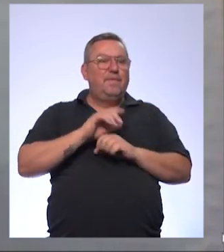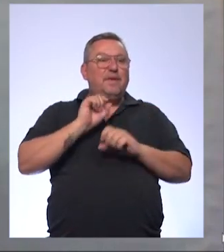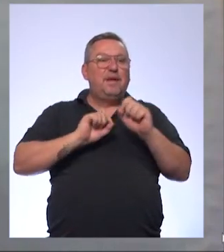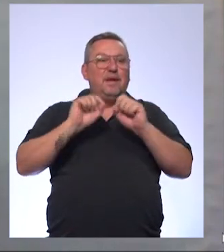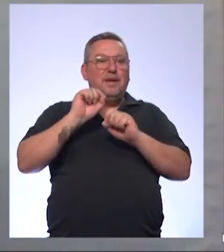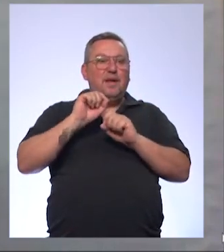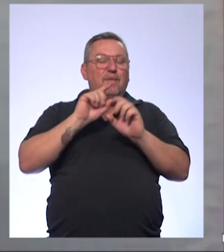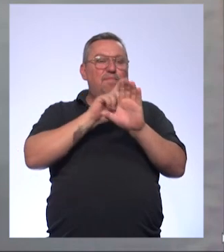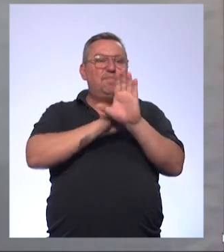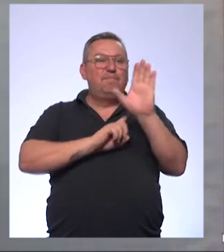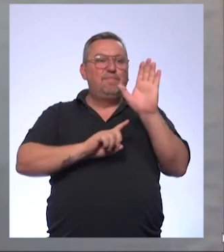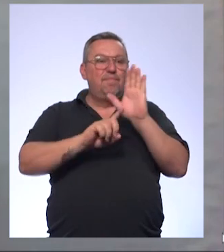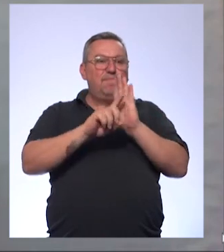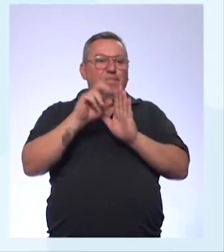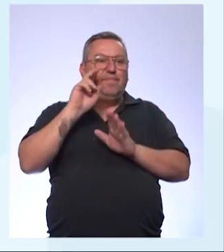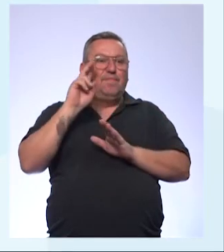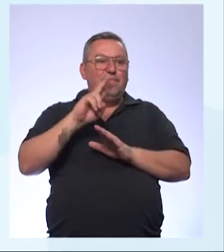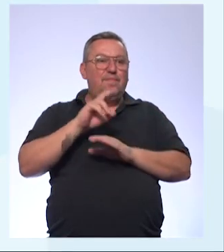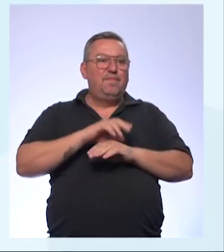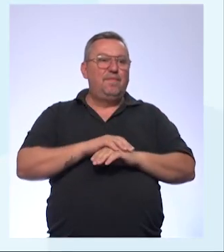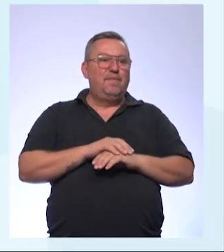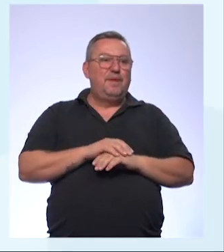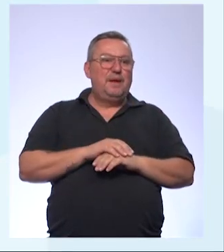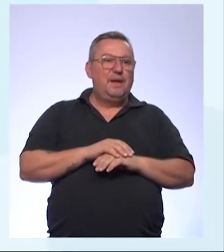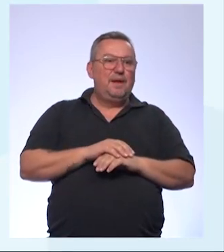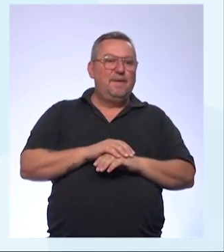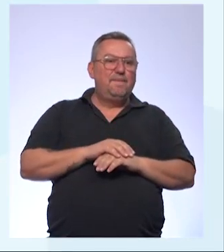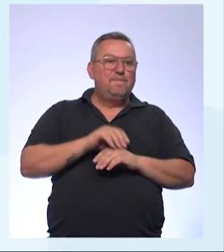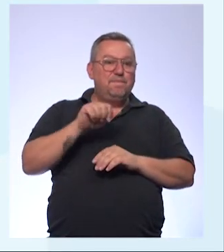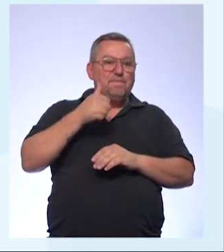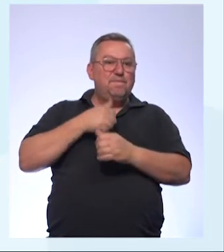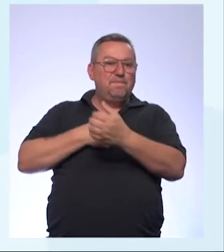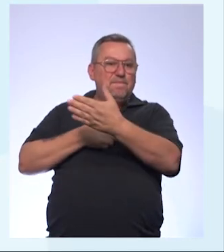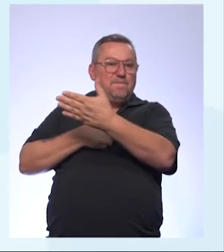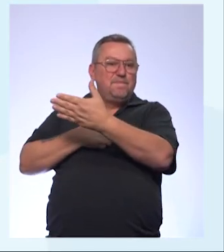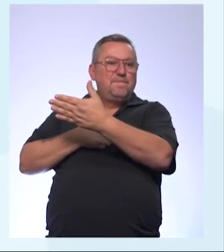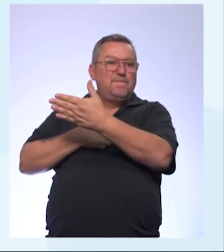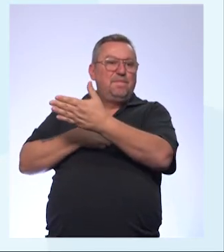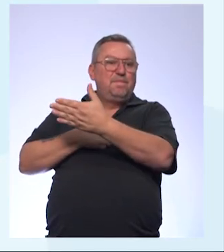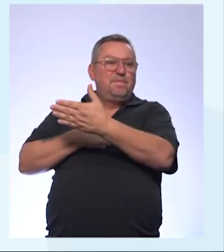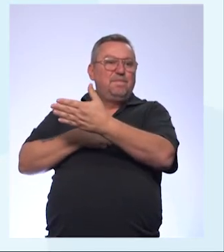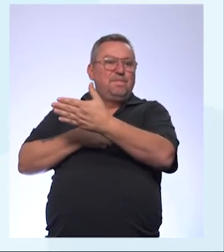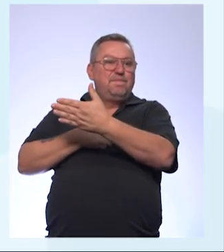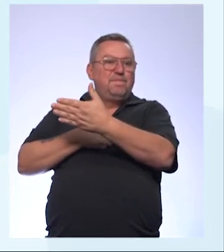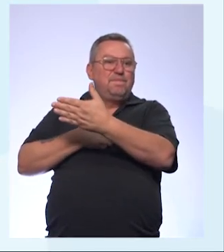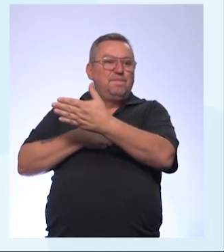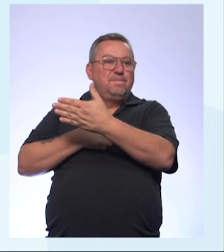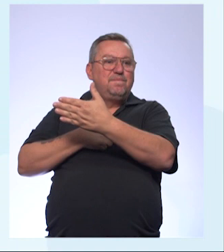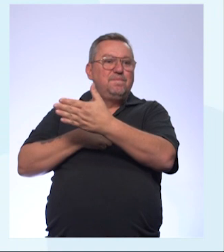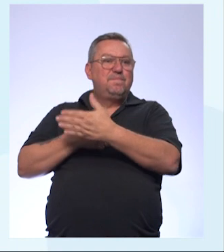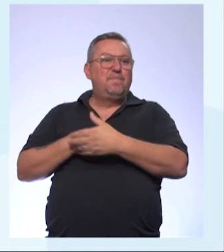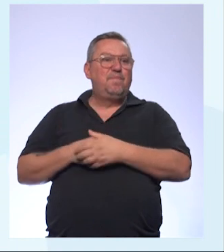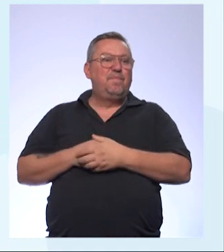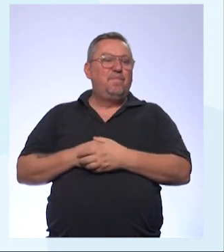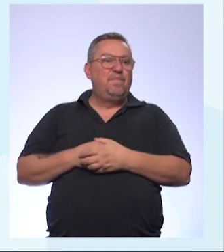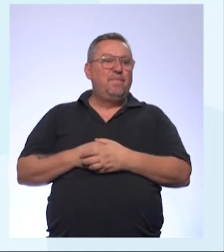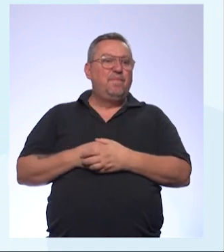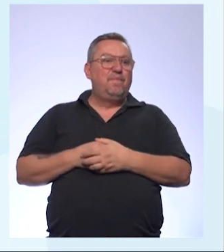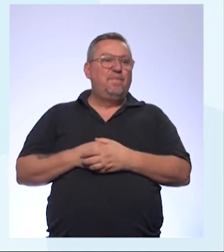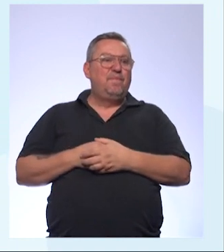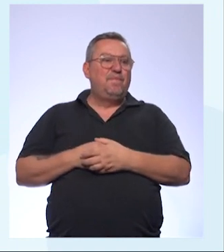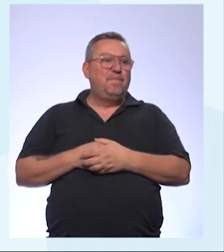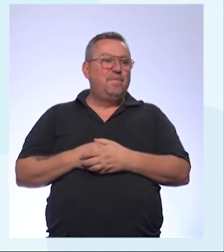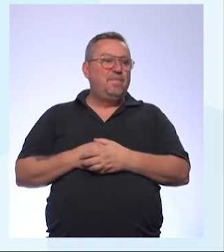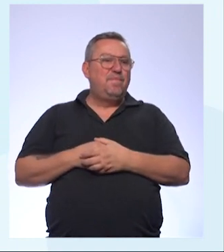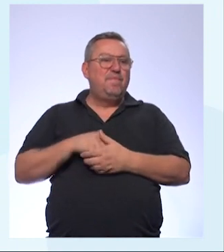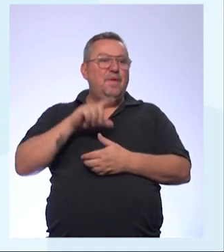são os protagonistas. Vou mostrar para vocês o primeiro protagonista da nossa aula. Deixa eu ver que eu não estou enxergando muito bem aqui, pessoal.